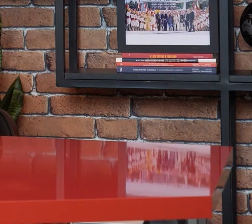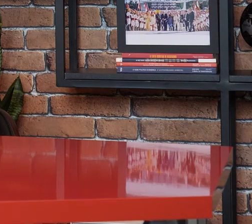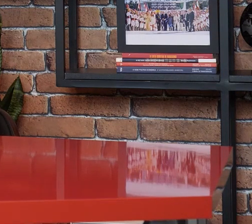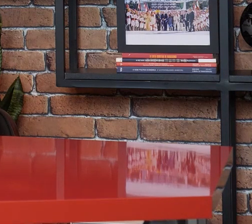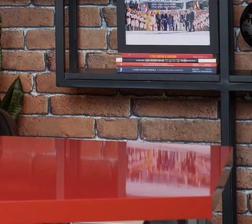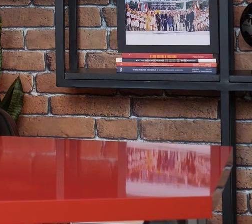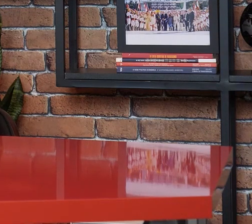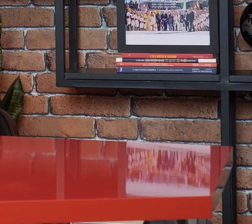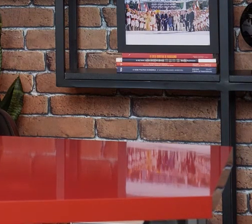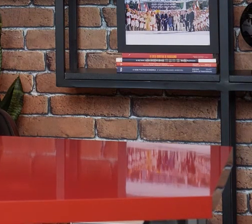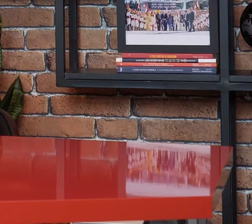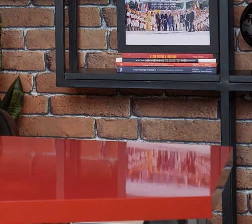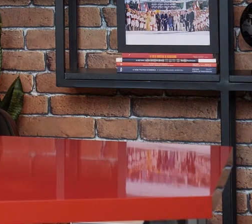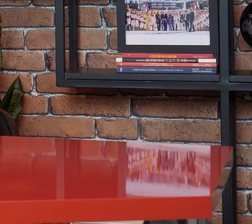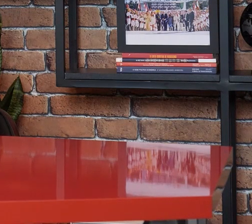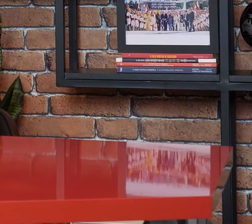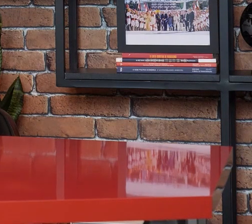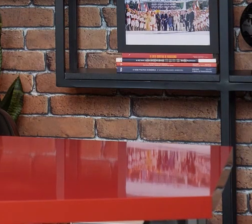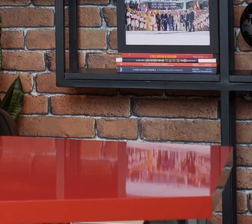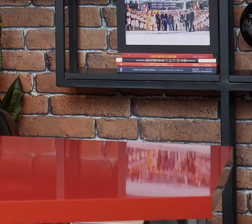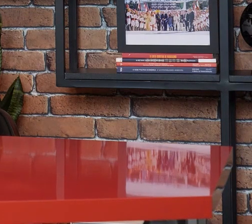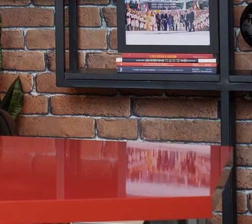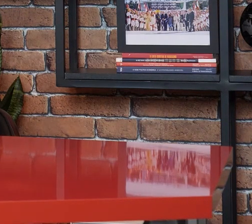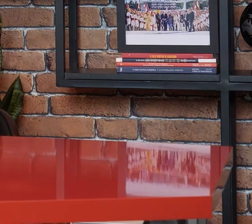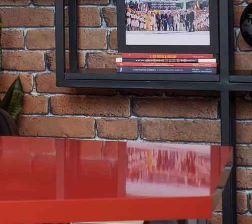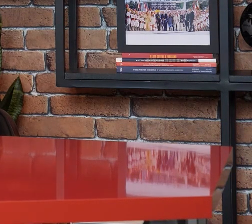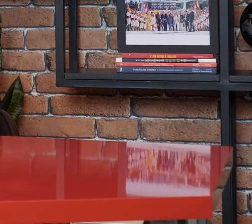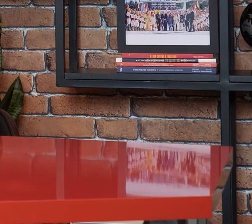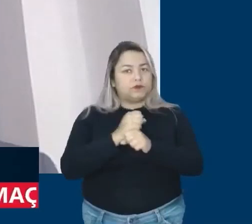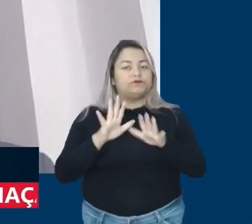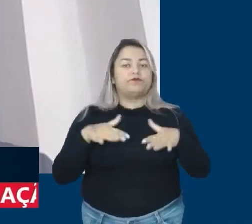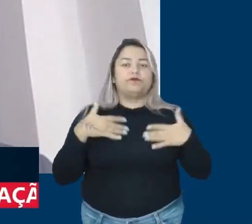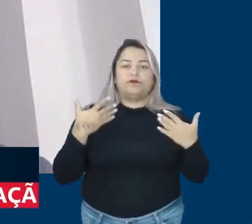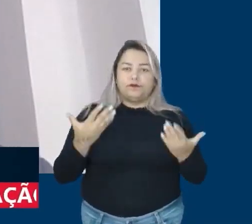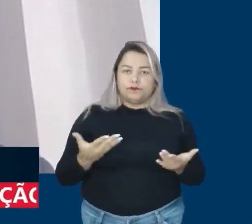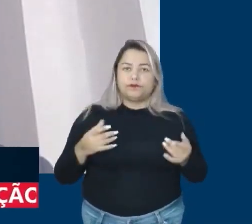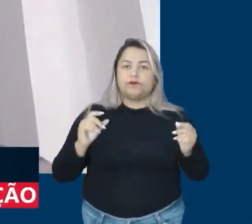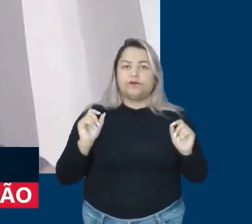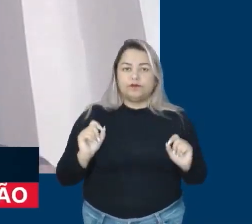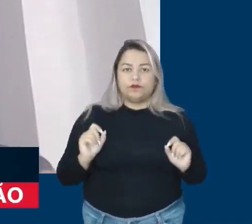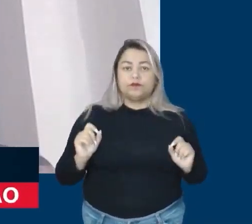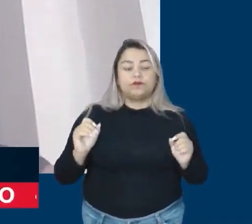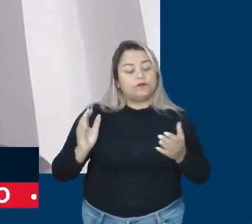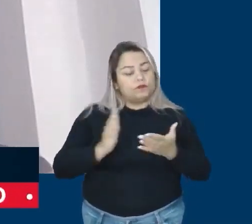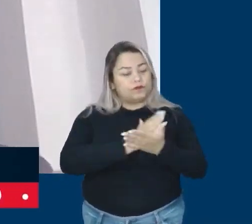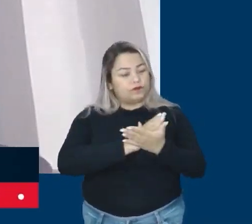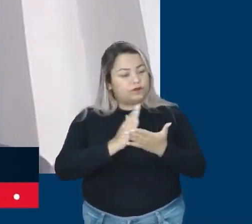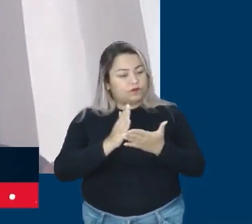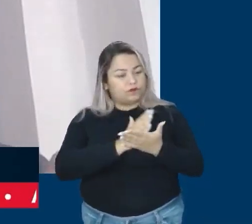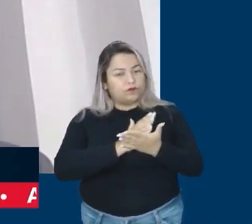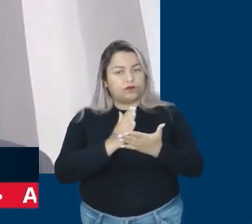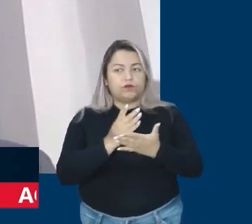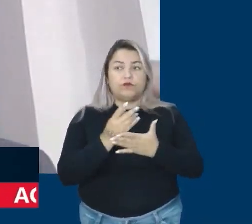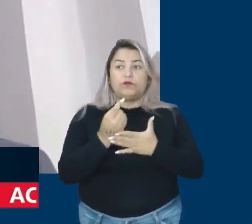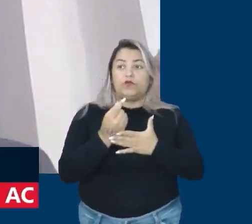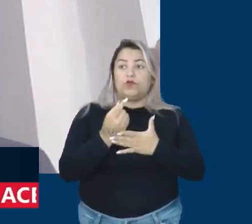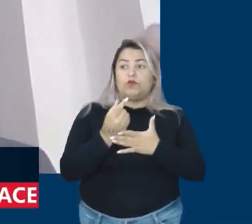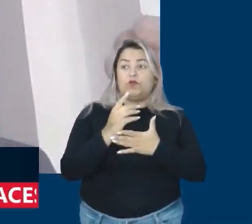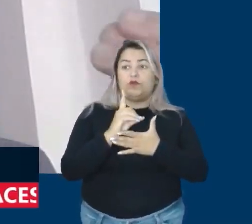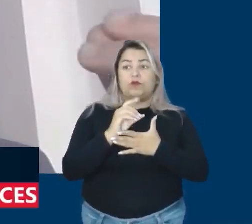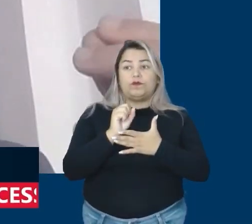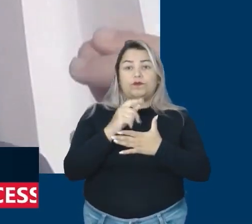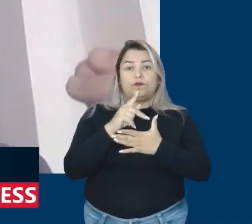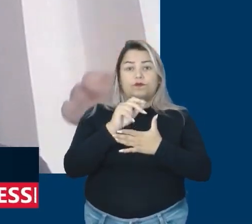Política Econômica do Ministério da Fazenda, Guilherme Mello. Vamos conferir. Algumas despesas do governo federal